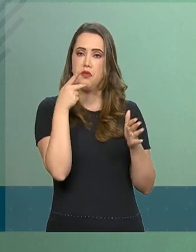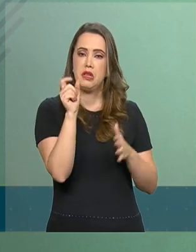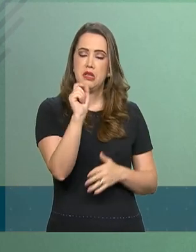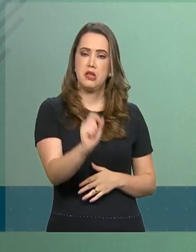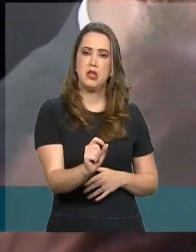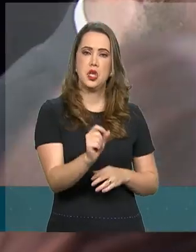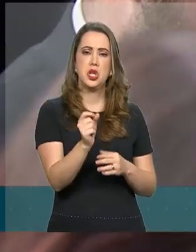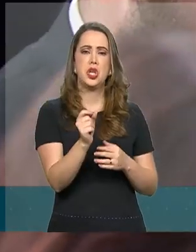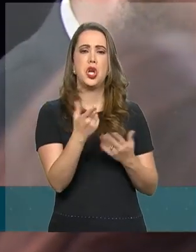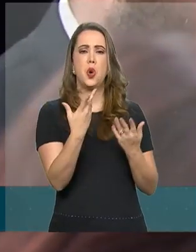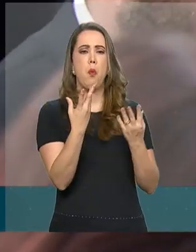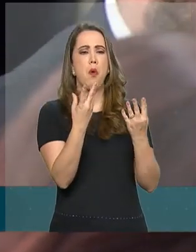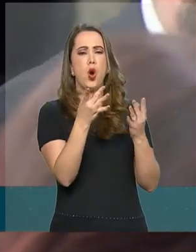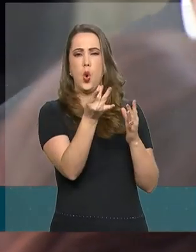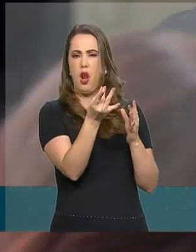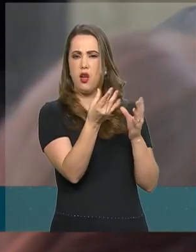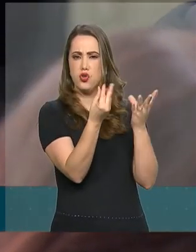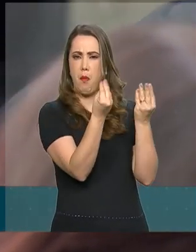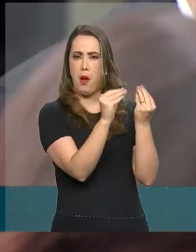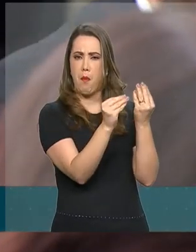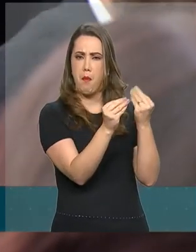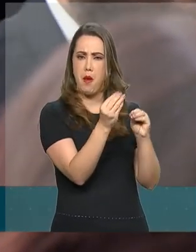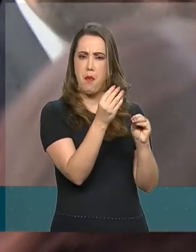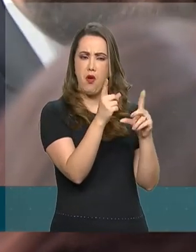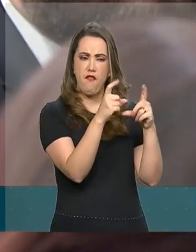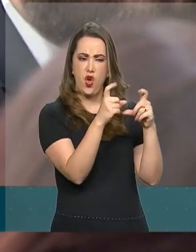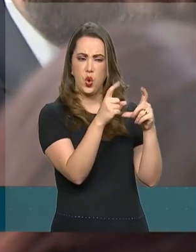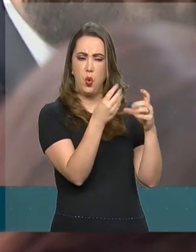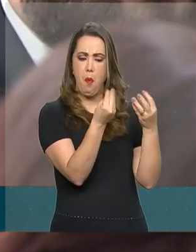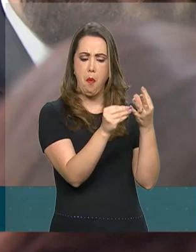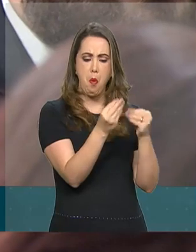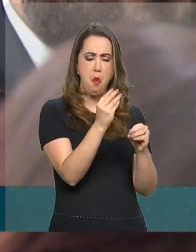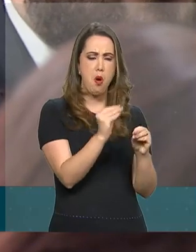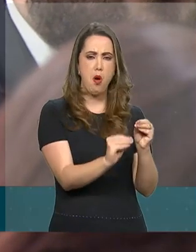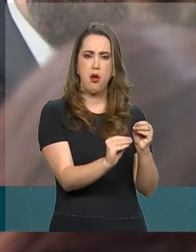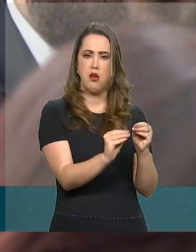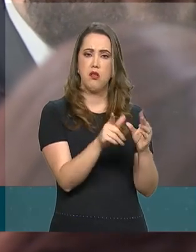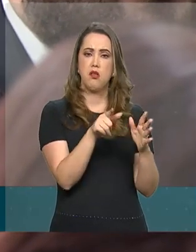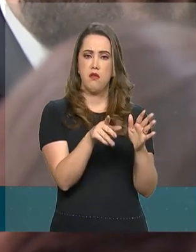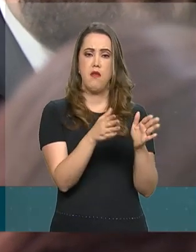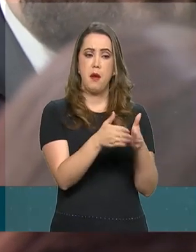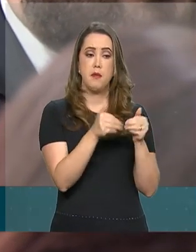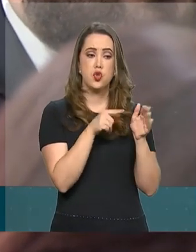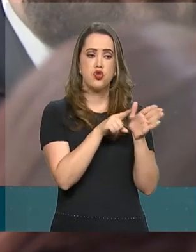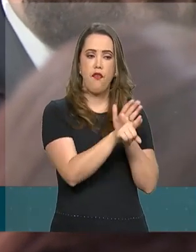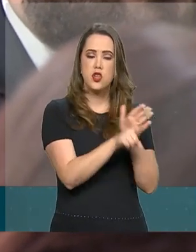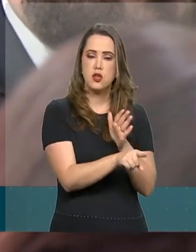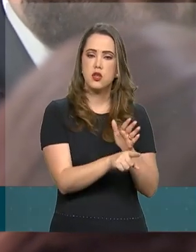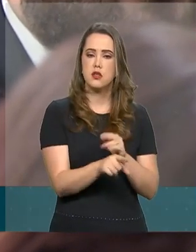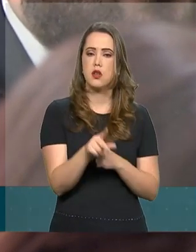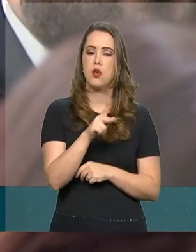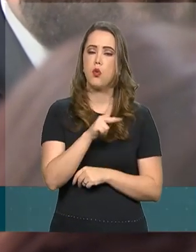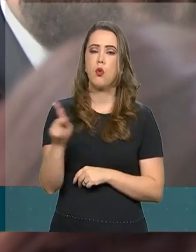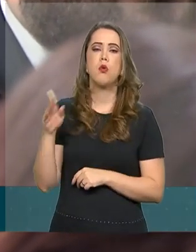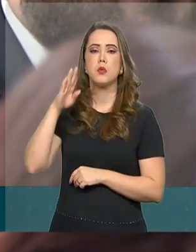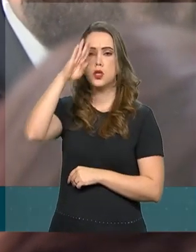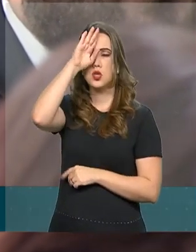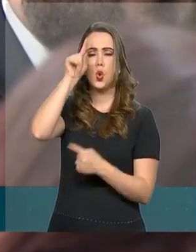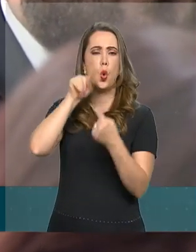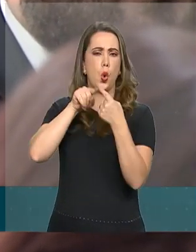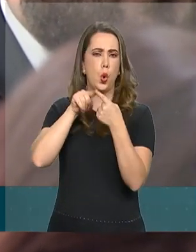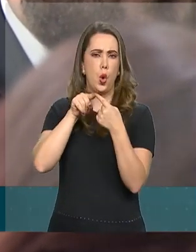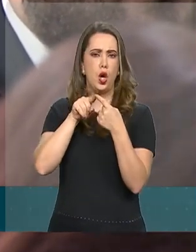de uma montagem disse que um ato criminoso vai pedir investigação o presidente em nossa essa visão ele também vai pedir algum tipo de apuração